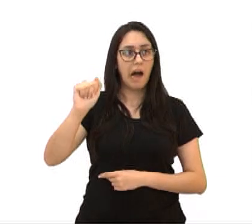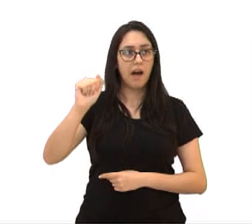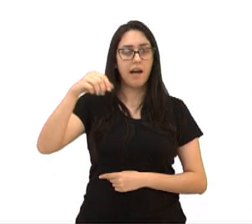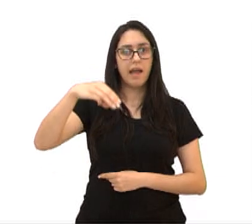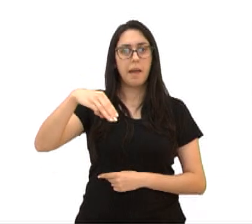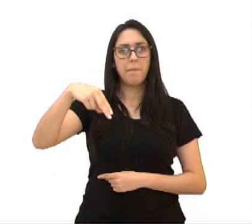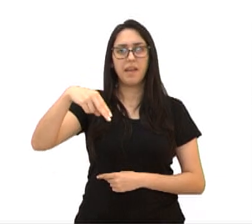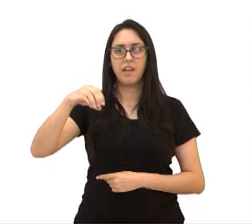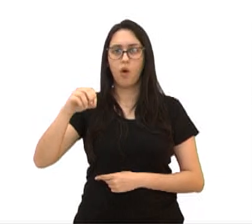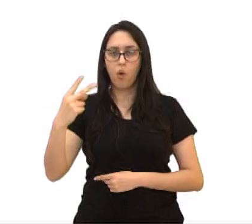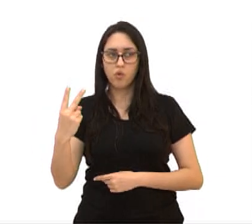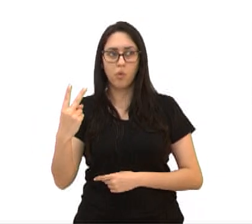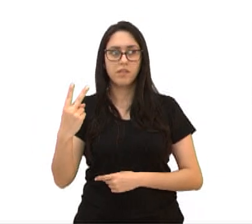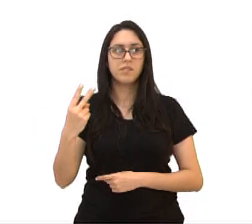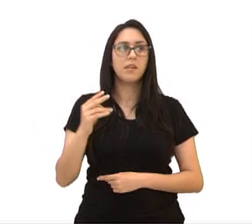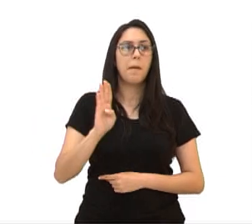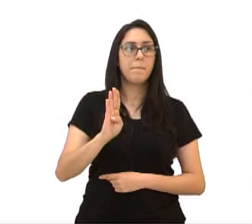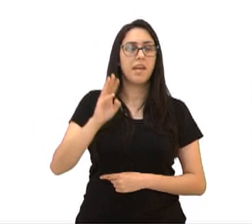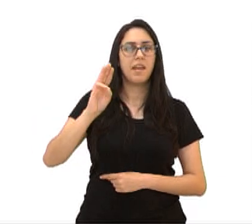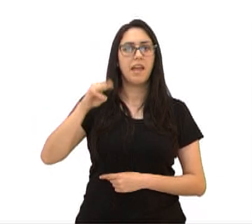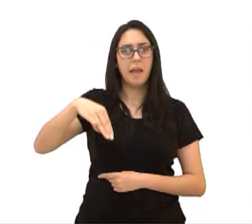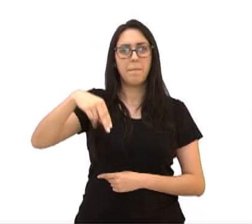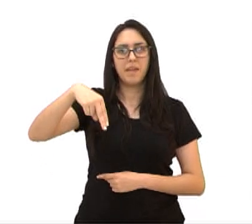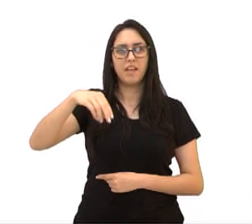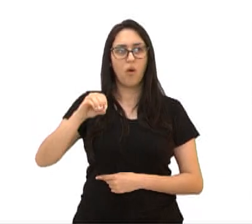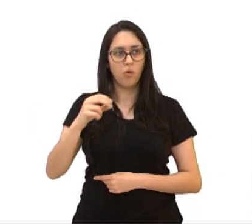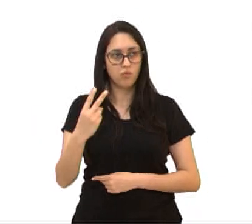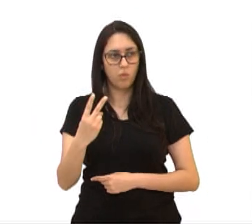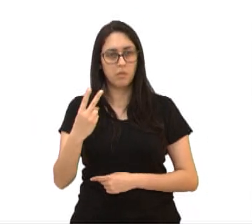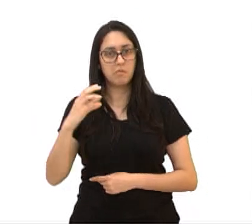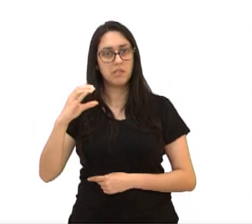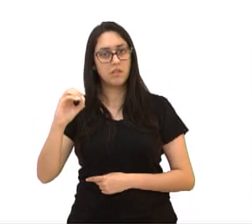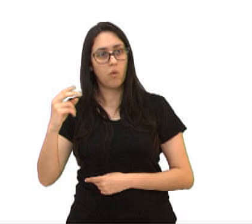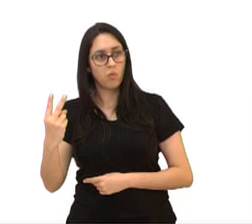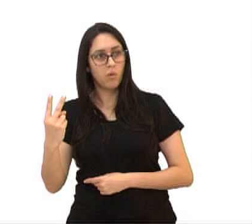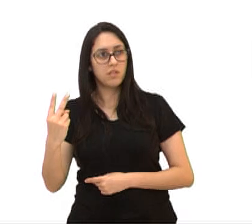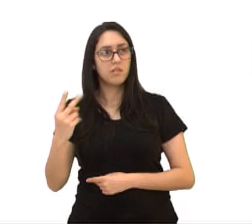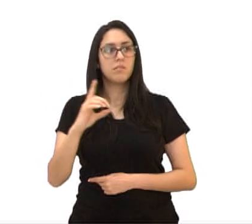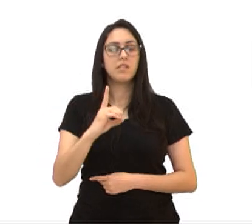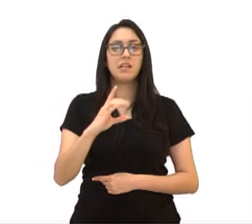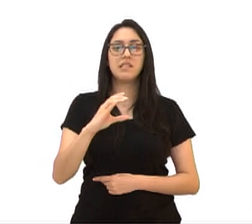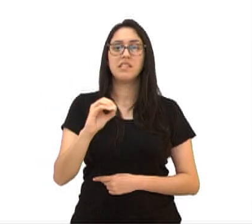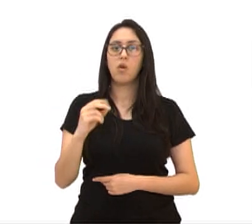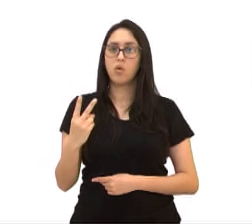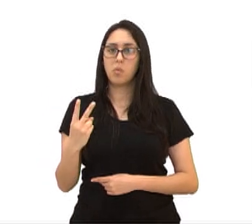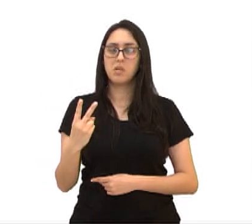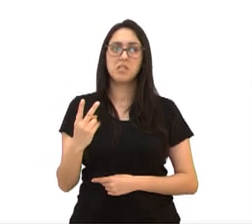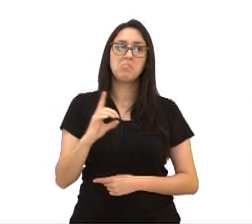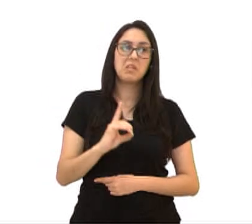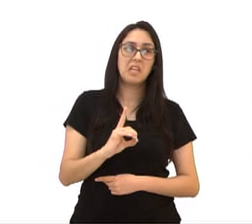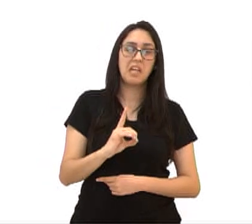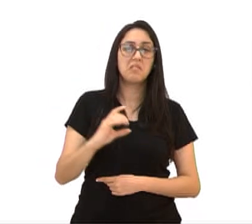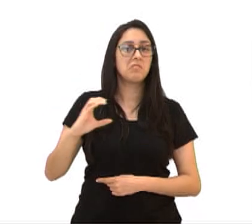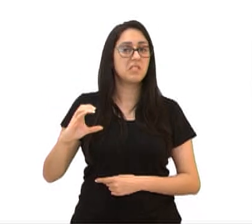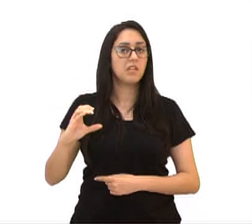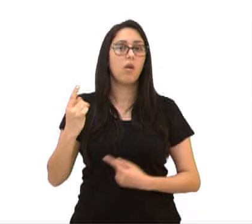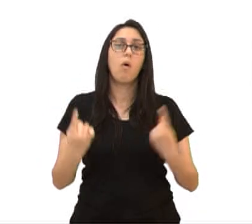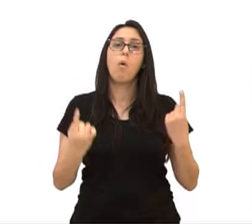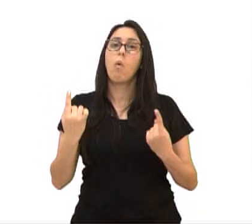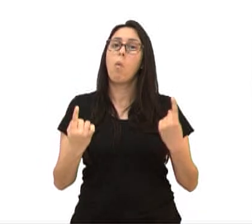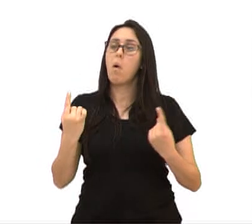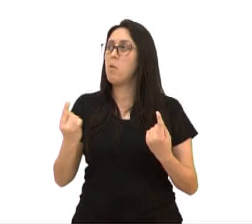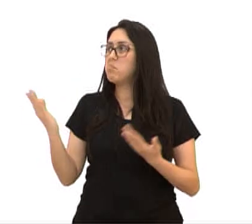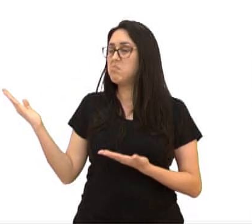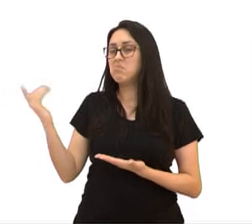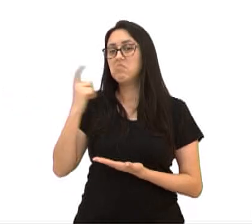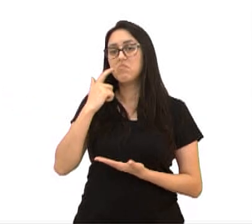o MnO2 e o CO2, letra C, o CO2 ou letra D, o C. Vamos ver a correção então, como é que funciona? Fala